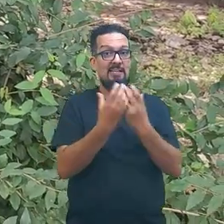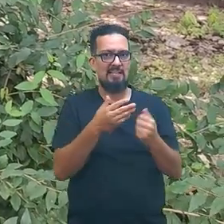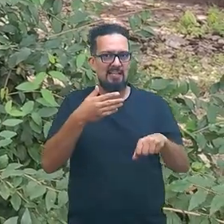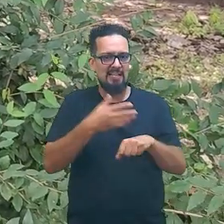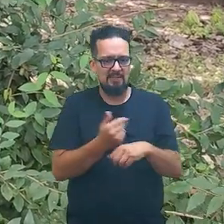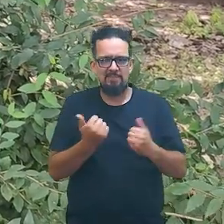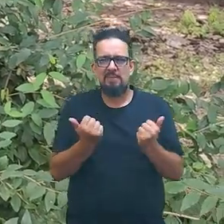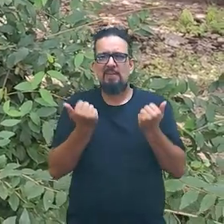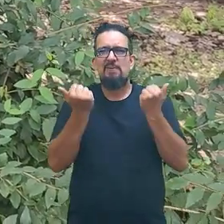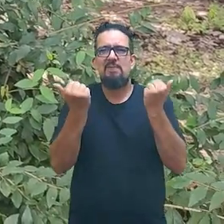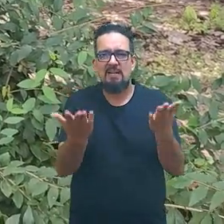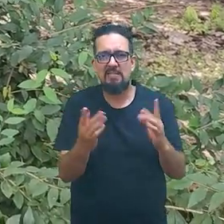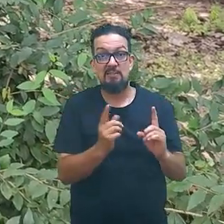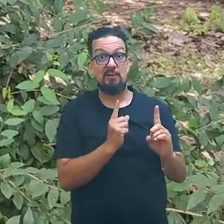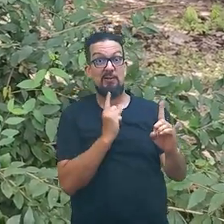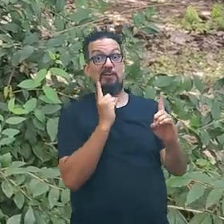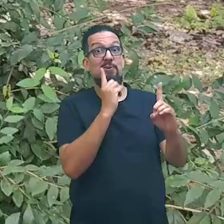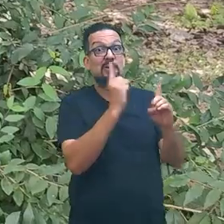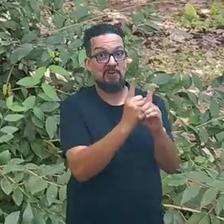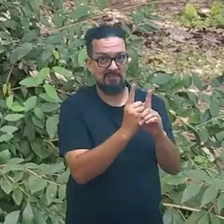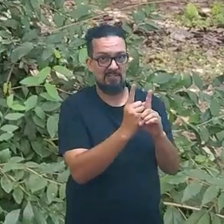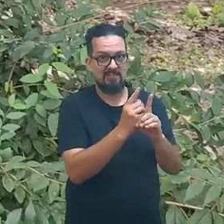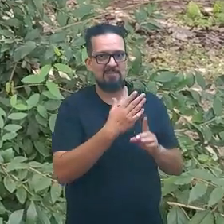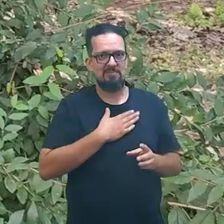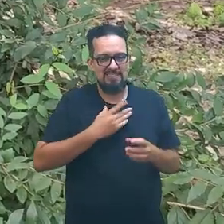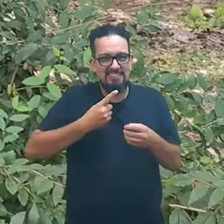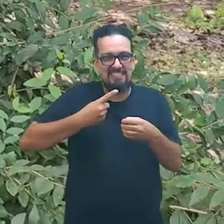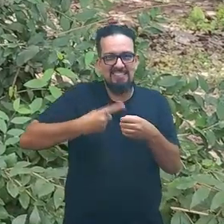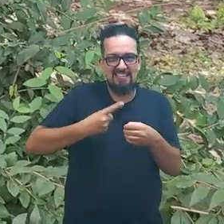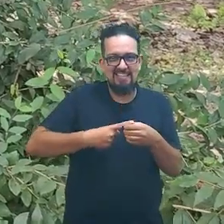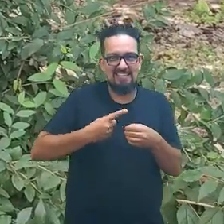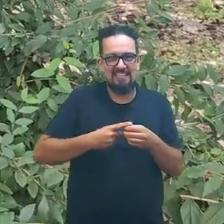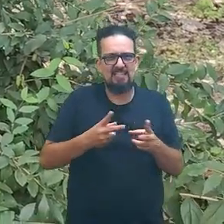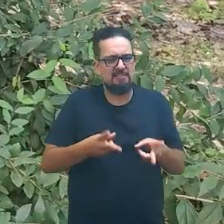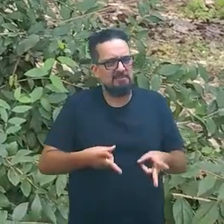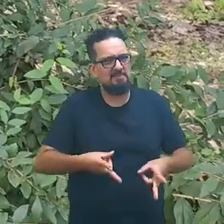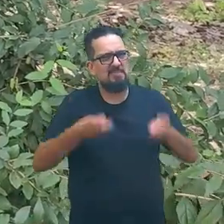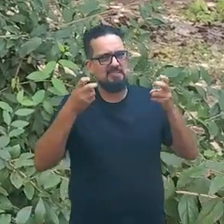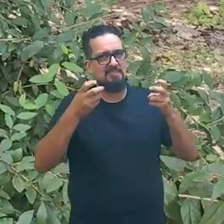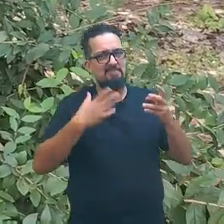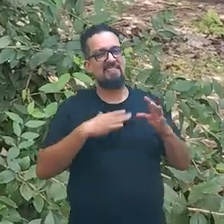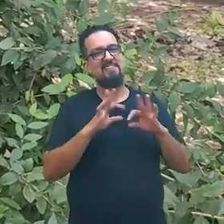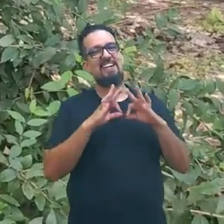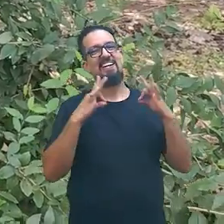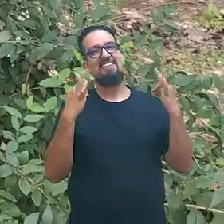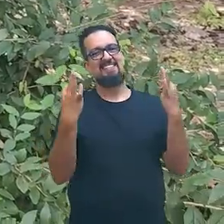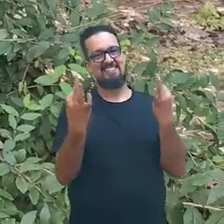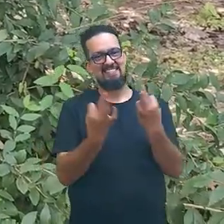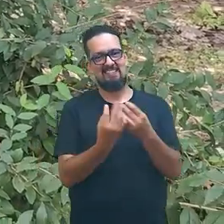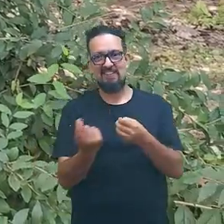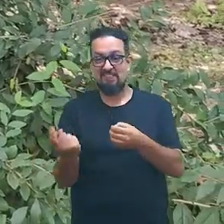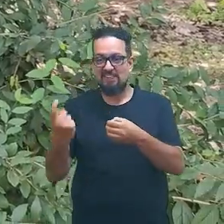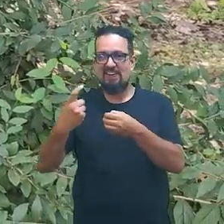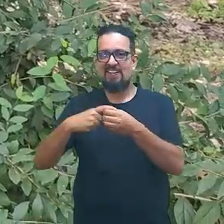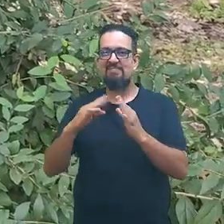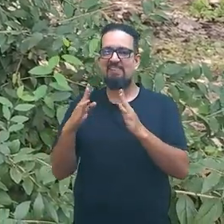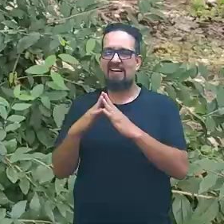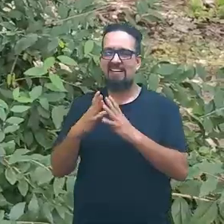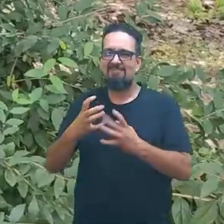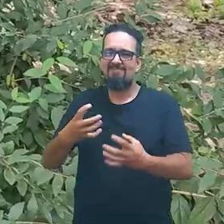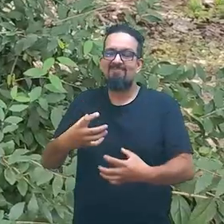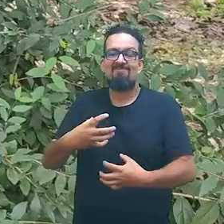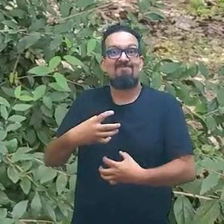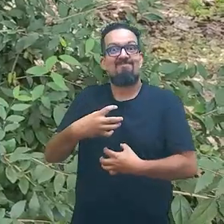fazer um encontro na minha cidade. Então, depois desse encontro, eu descobri a minha família. Parece que eu voltei para minha